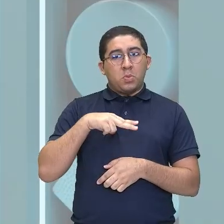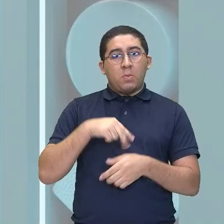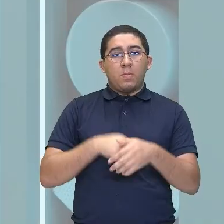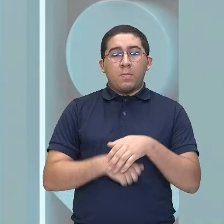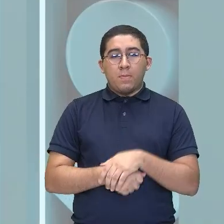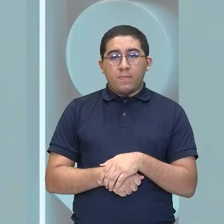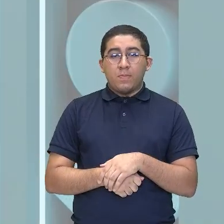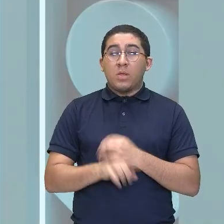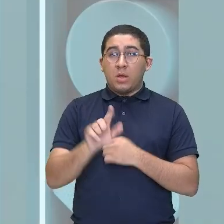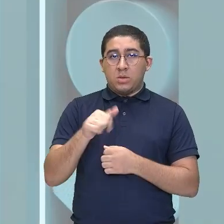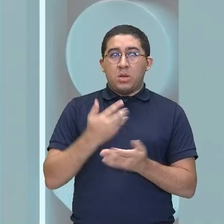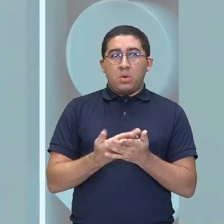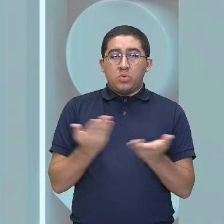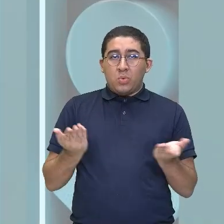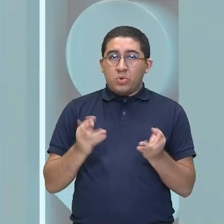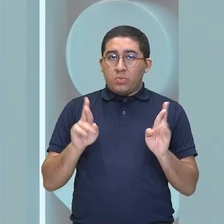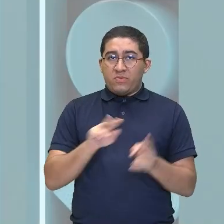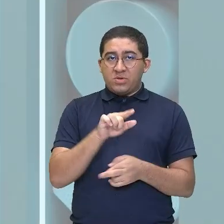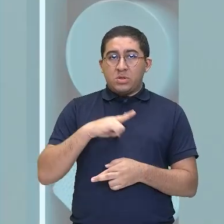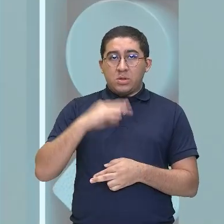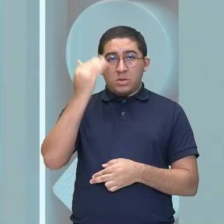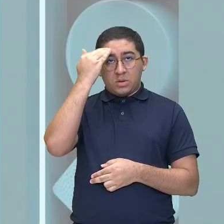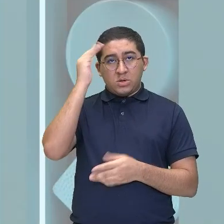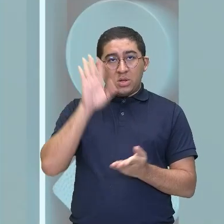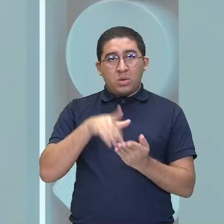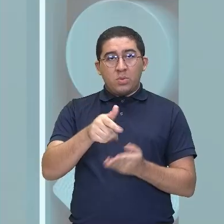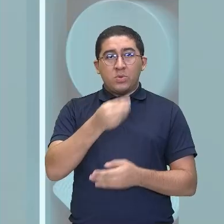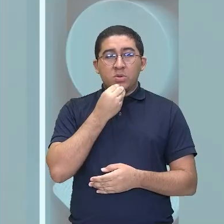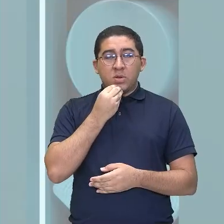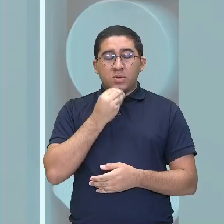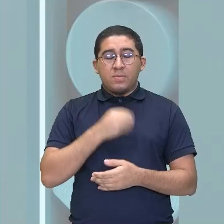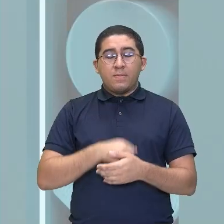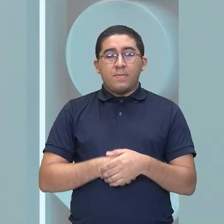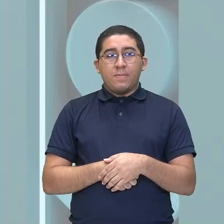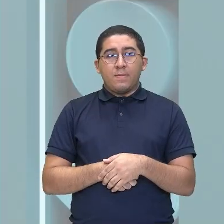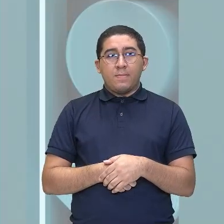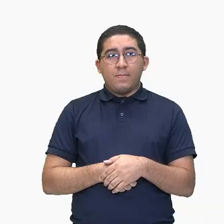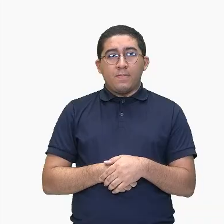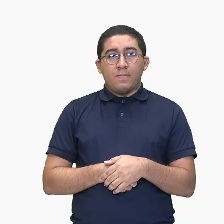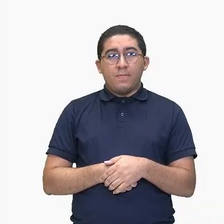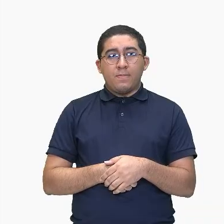certo? Então, essa foi a nossa aula, espero que vocês tenham entendido e até uma próxima oportunidade.